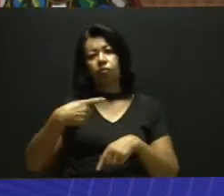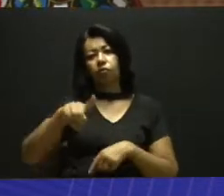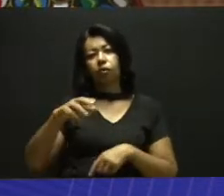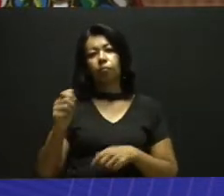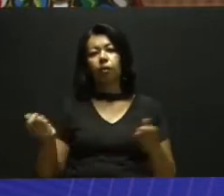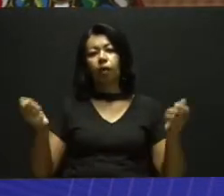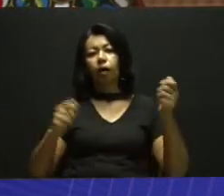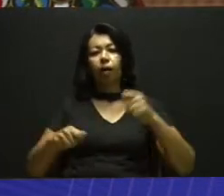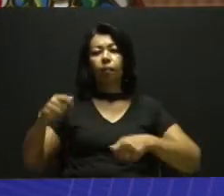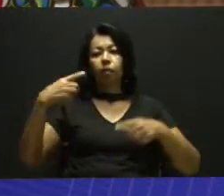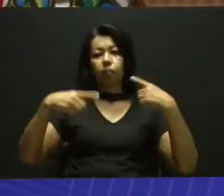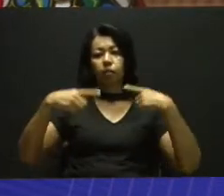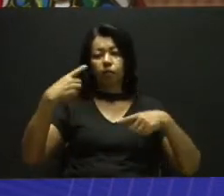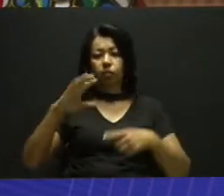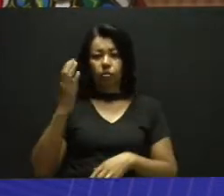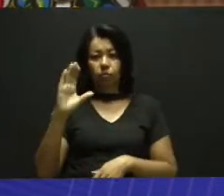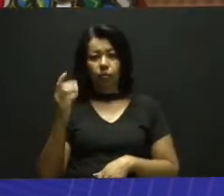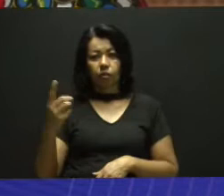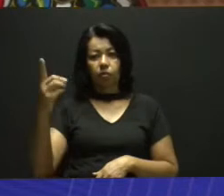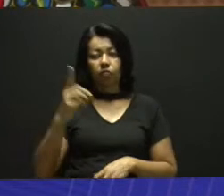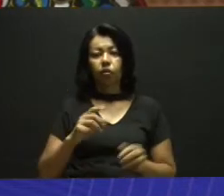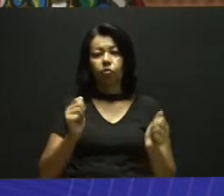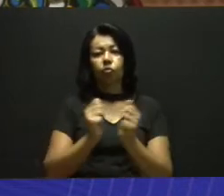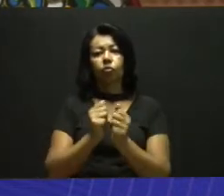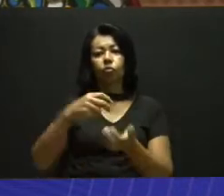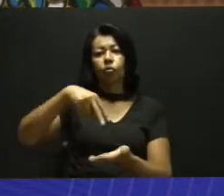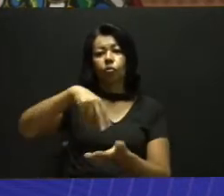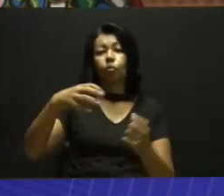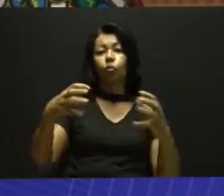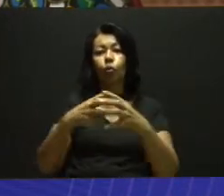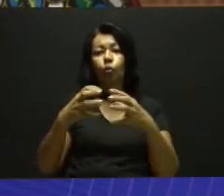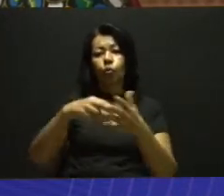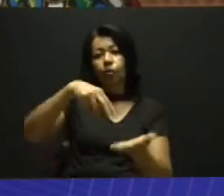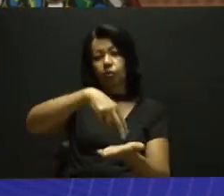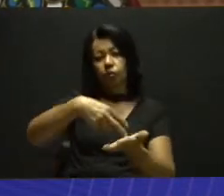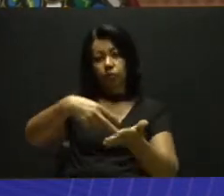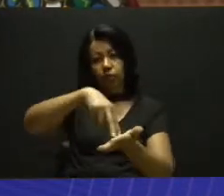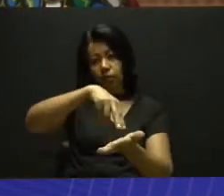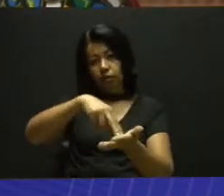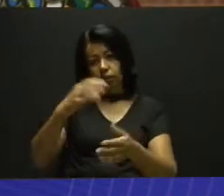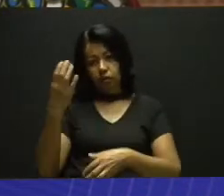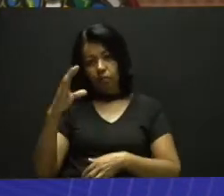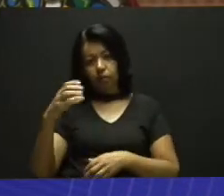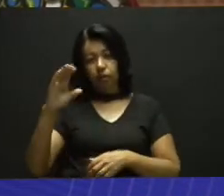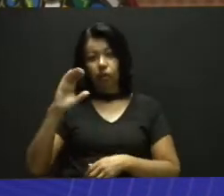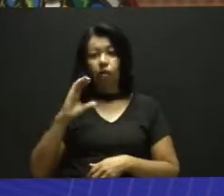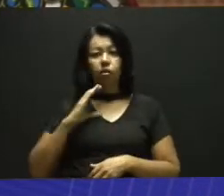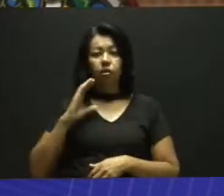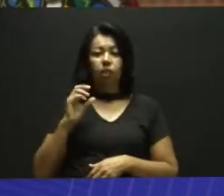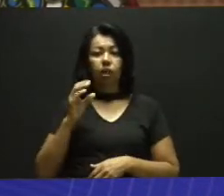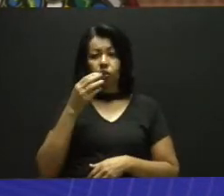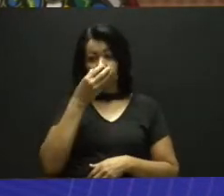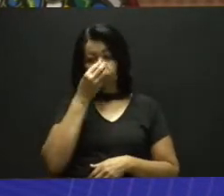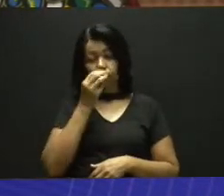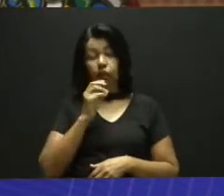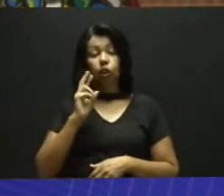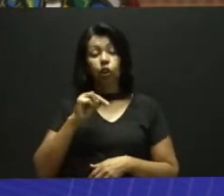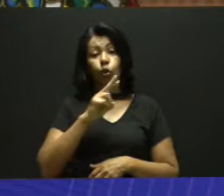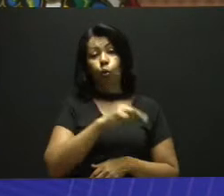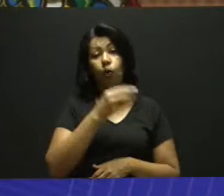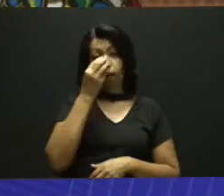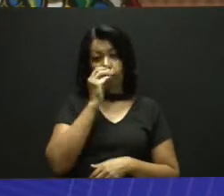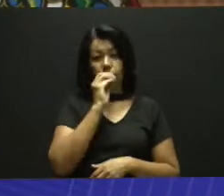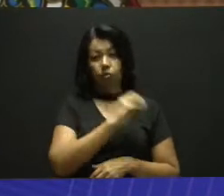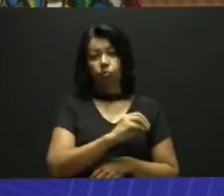musical de cubatão e culminou na companhia de dança da sinfônica de cubatão cidade à qual nunca abandonou e ainda reside